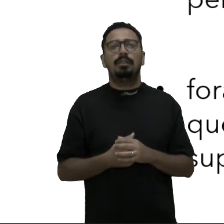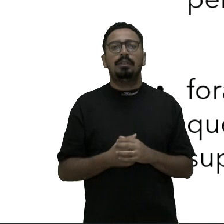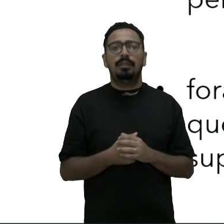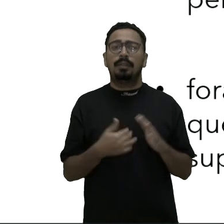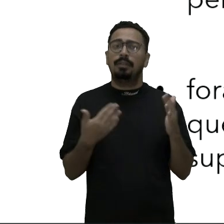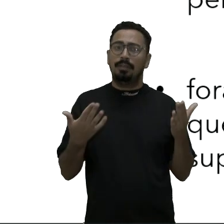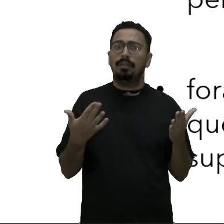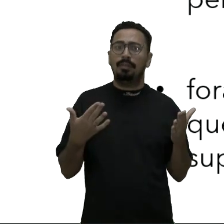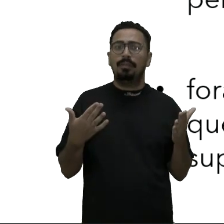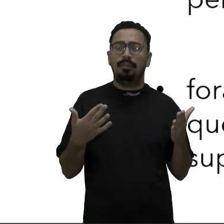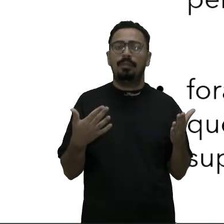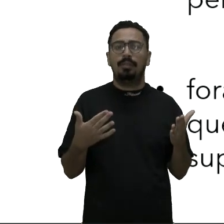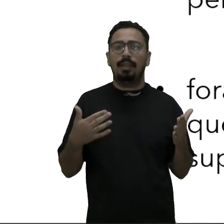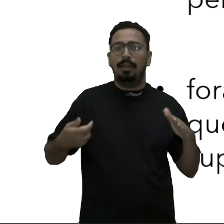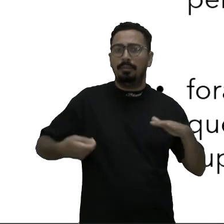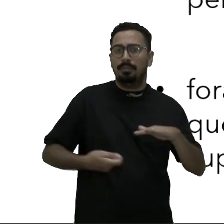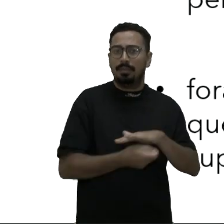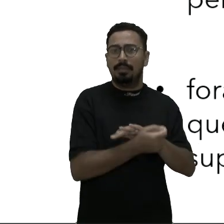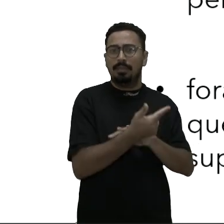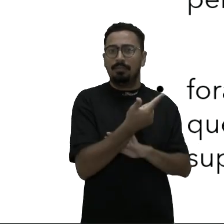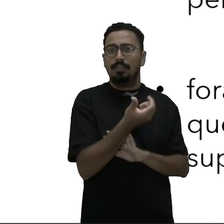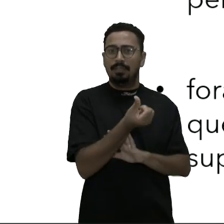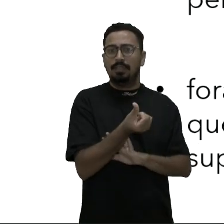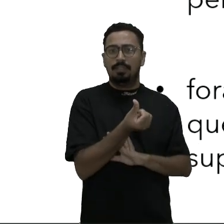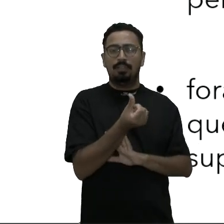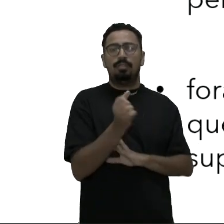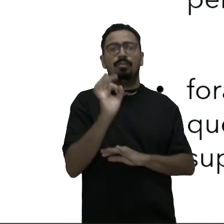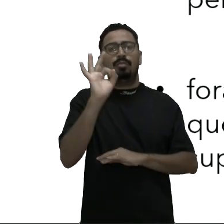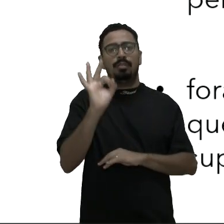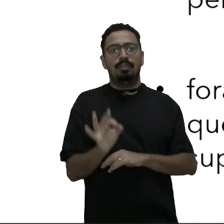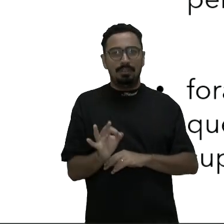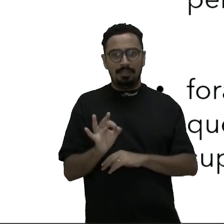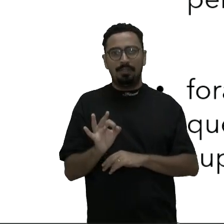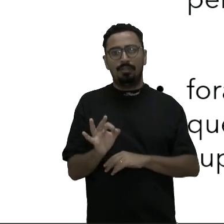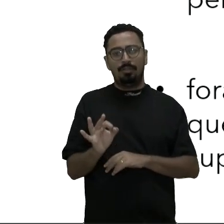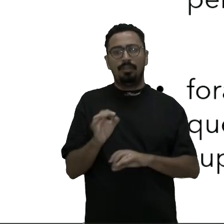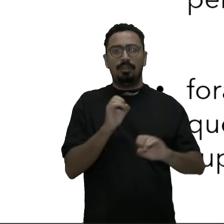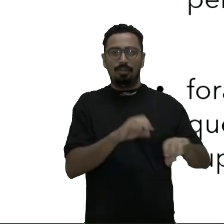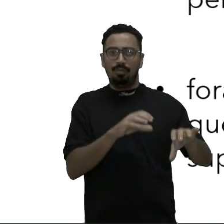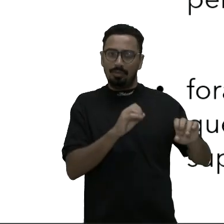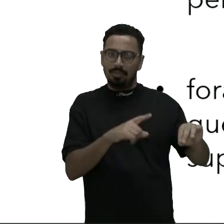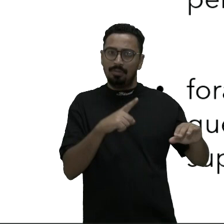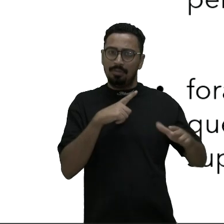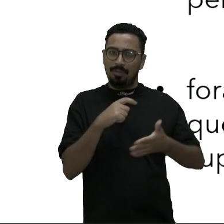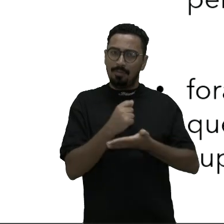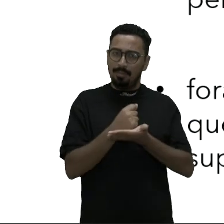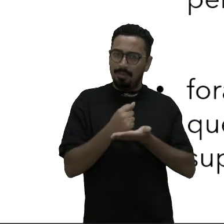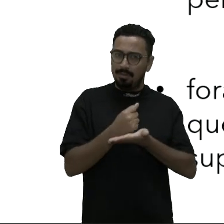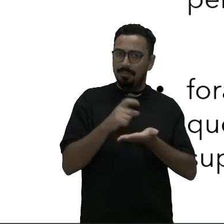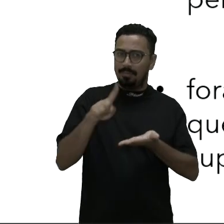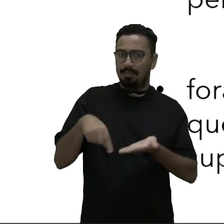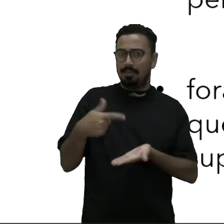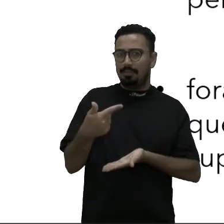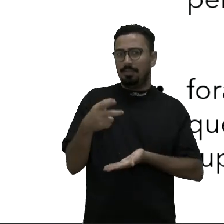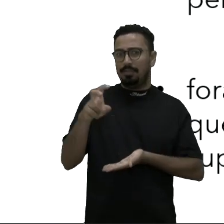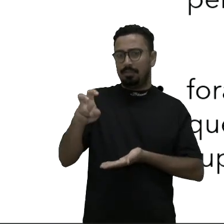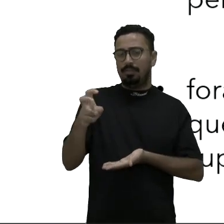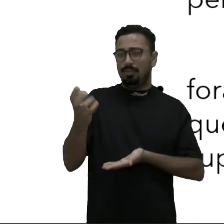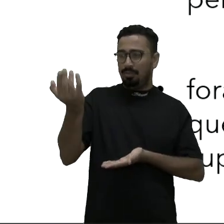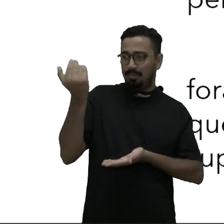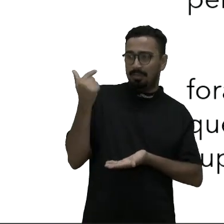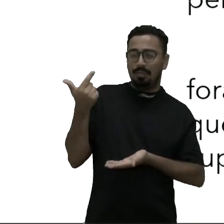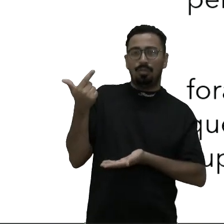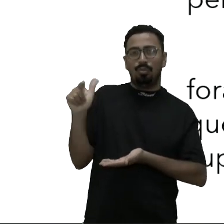A aplicação dos 26% na educação, o mínimo 25%. Lembrando que nos anos anteriores nem os